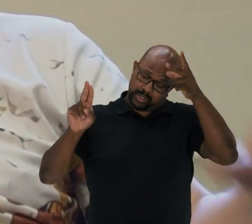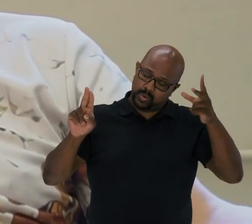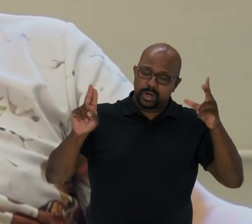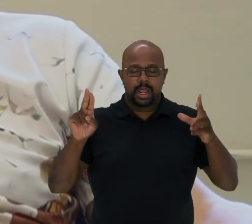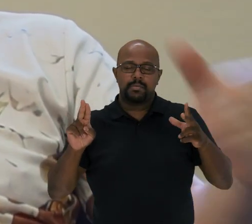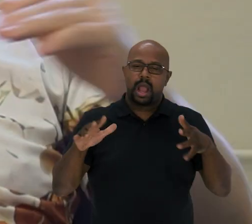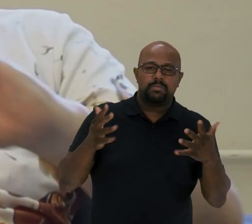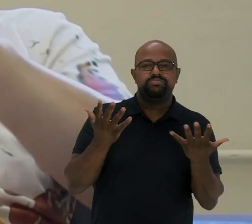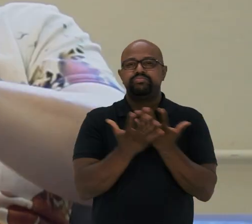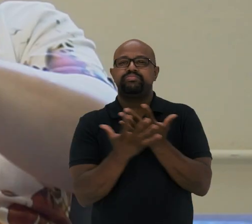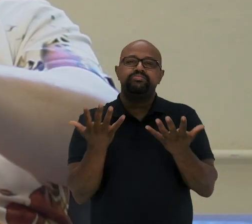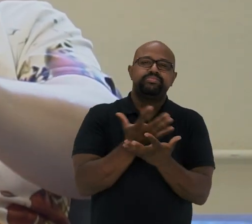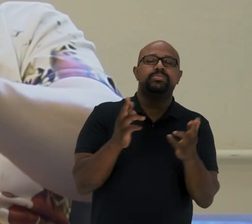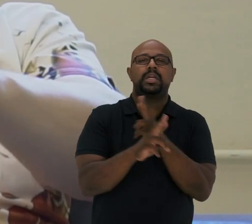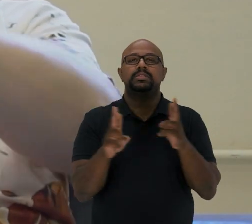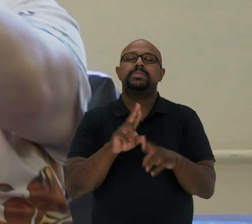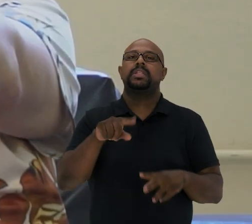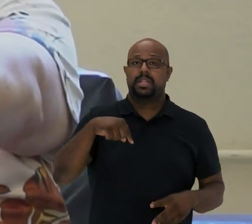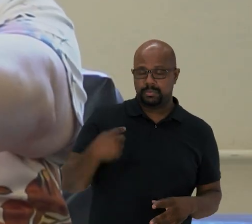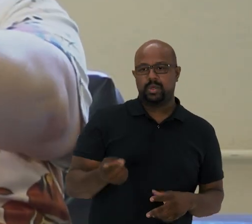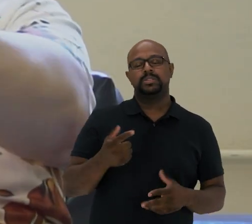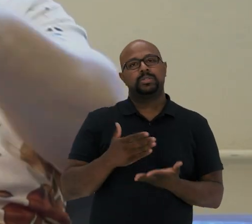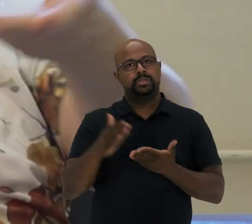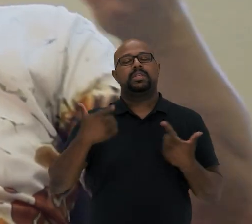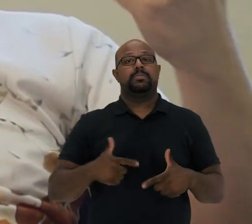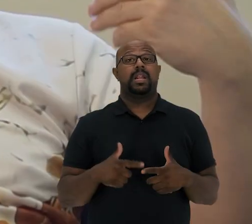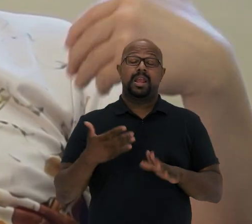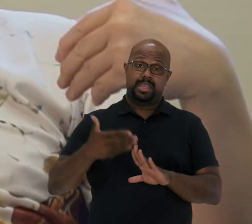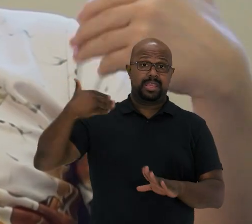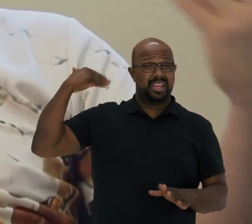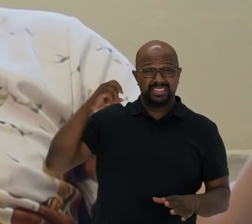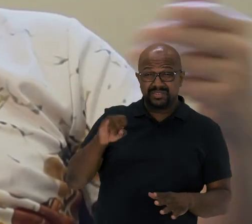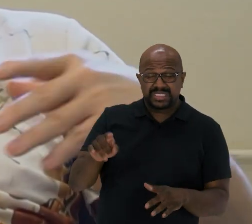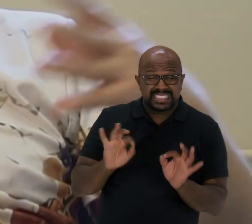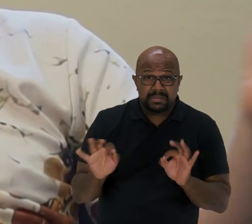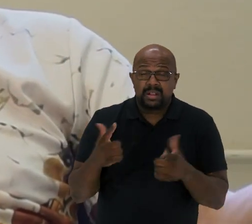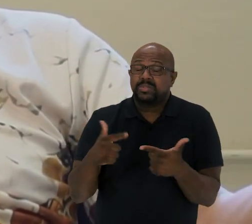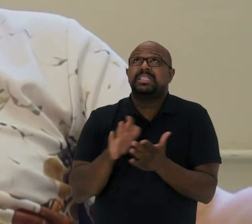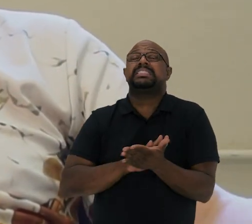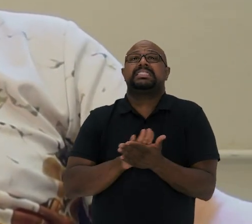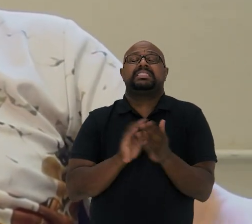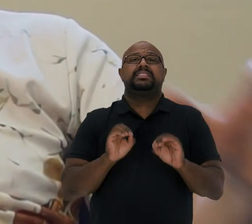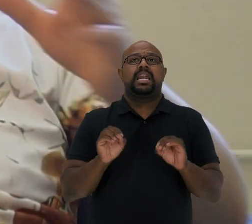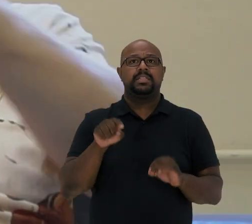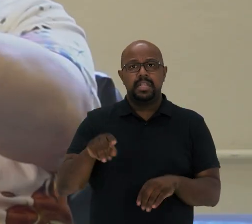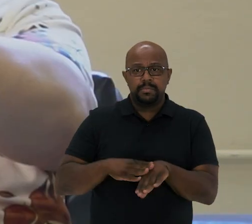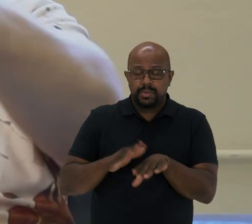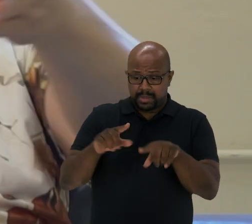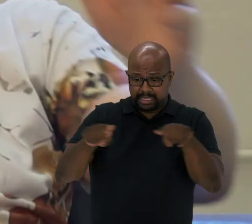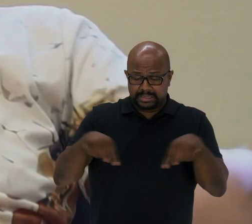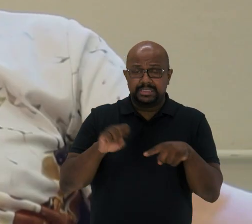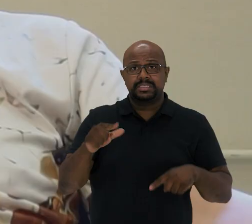para que a prefeitura pudesse fazer isso, dando um modelo depois que a gente começou a trabalhar. E antes, se não fosse o trabalho dele, não existiria nada. Nem a